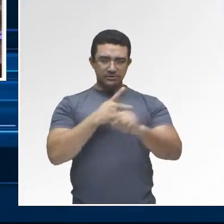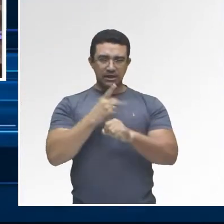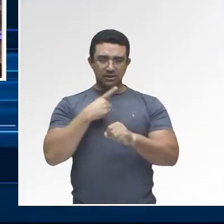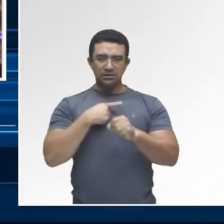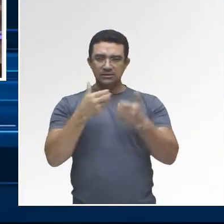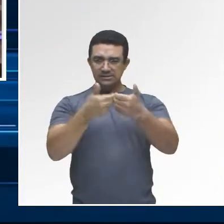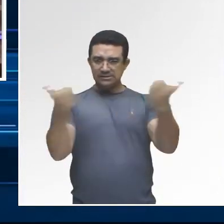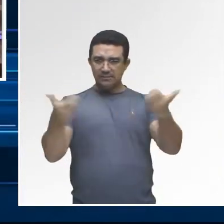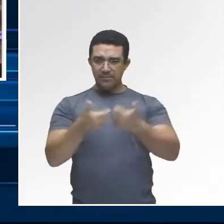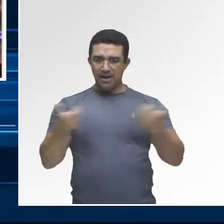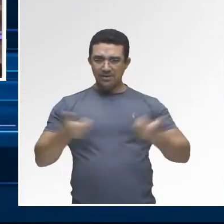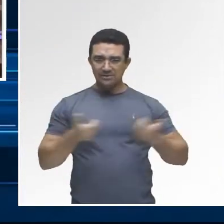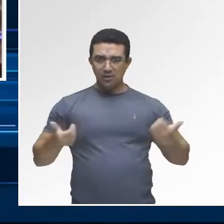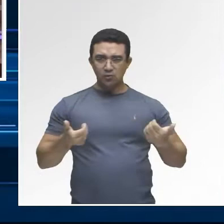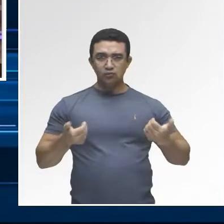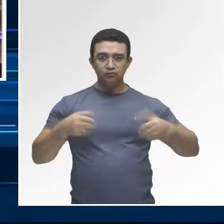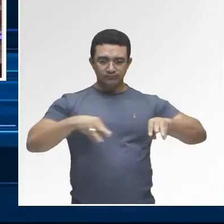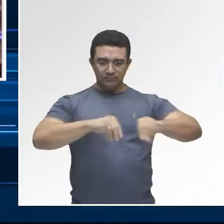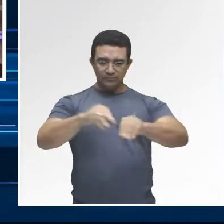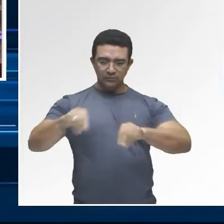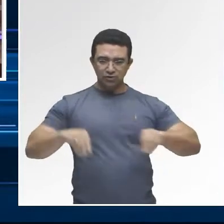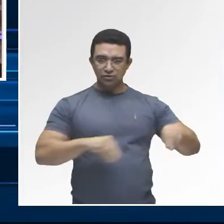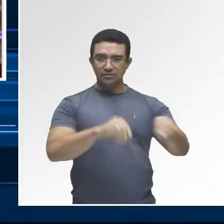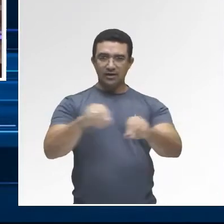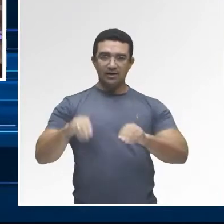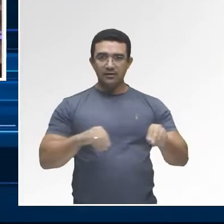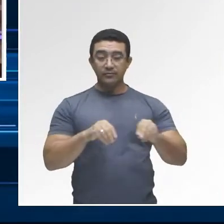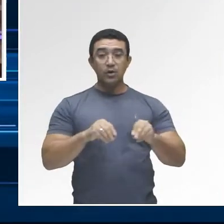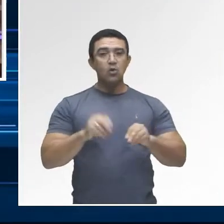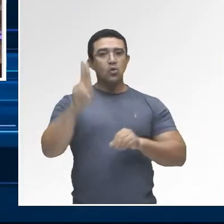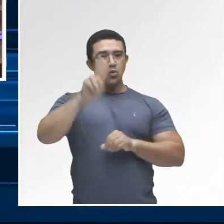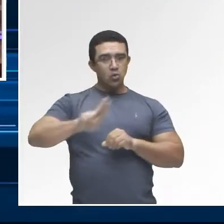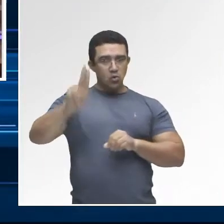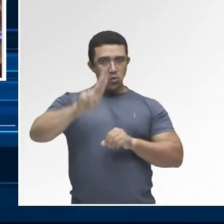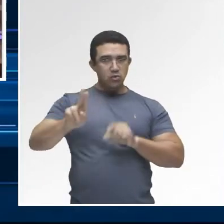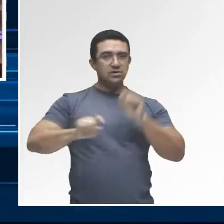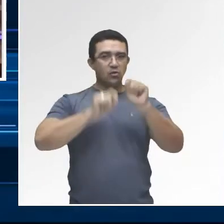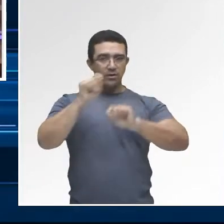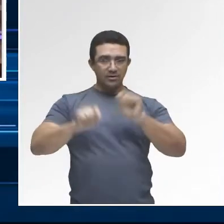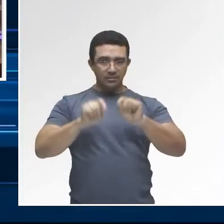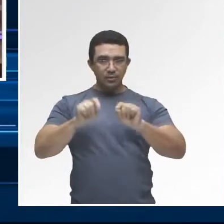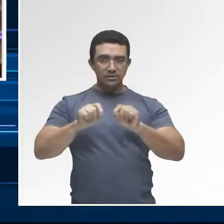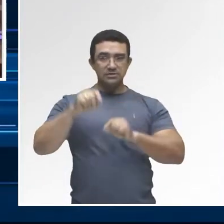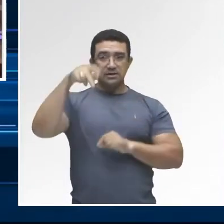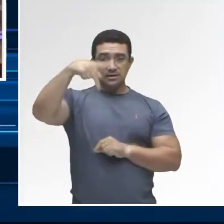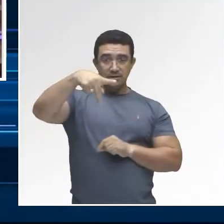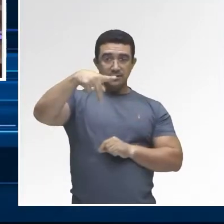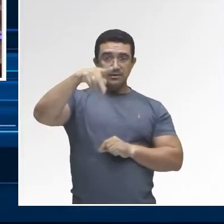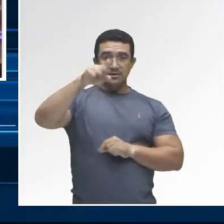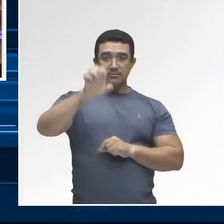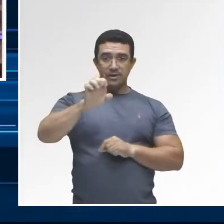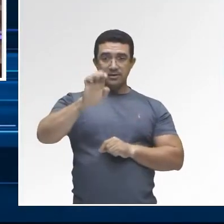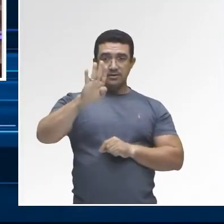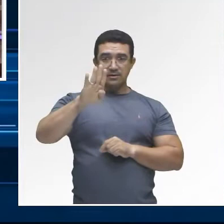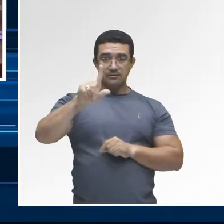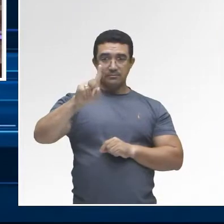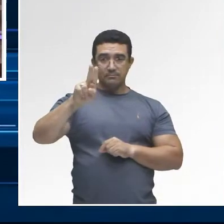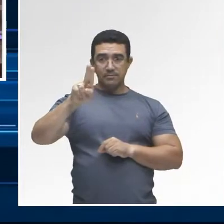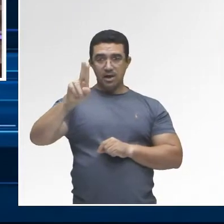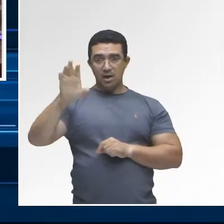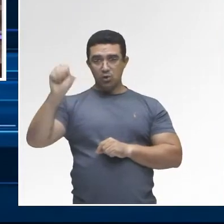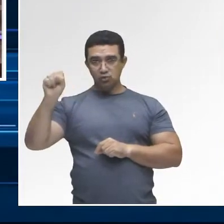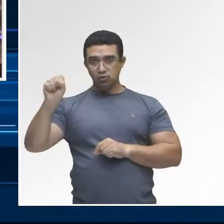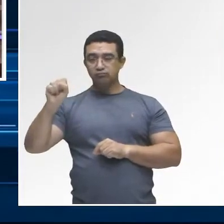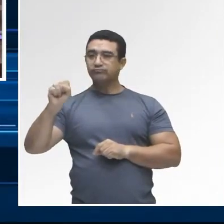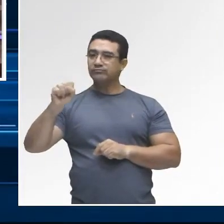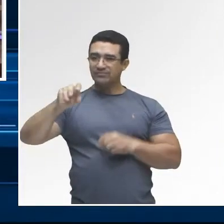desagradar os patrícios, eles vão utilizar os plebeus como massa de manobra, vão fazer uma revolução na